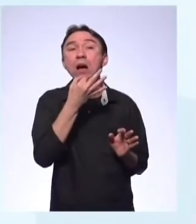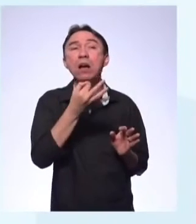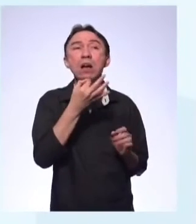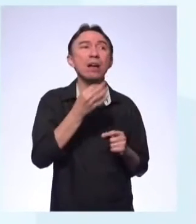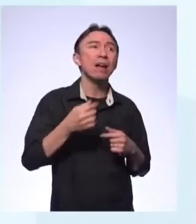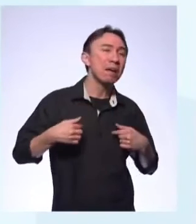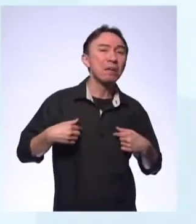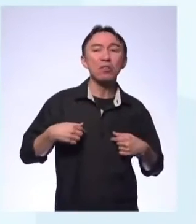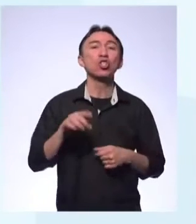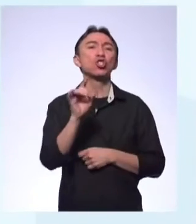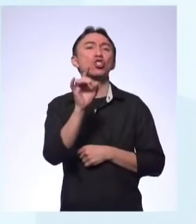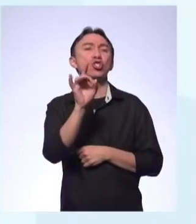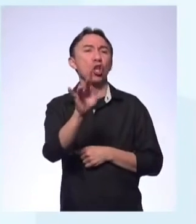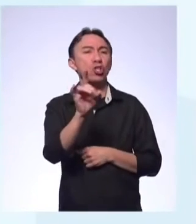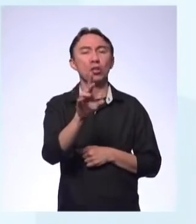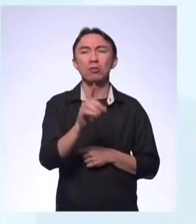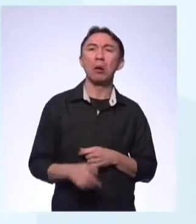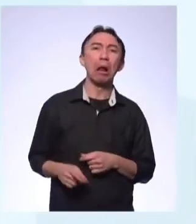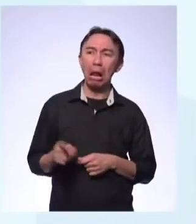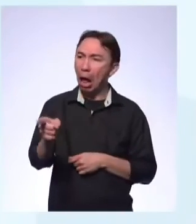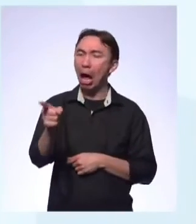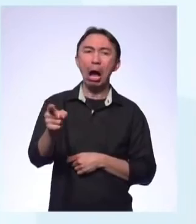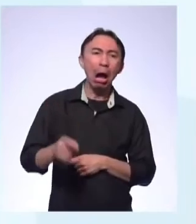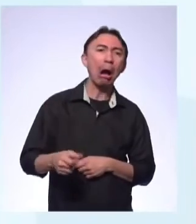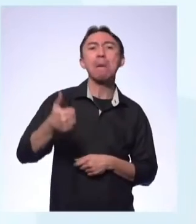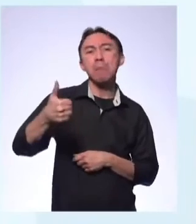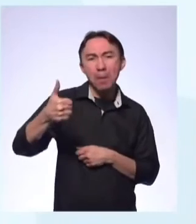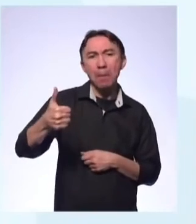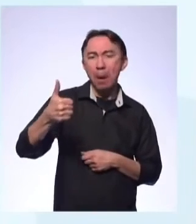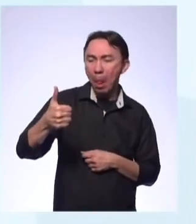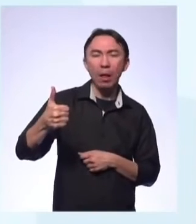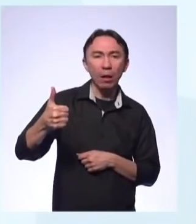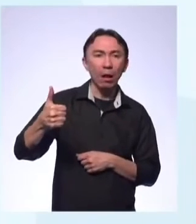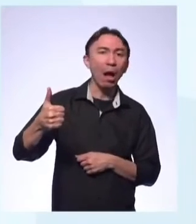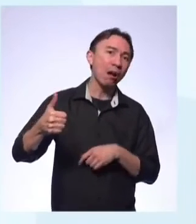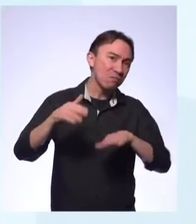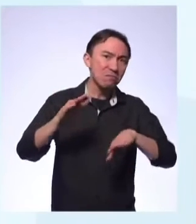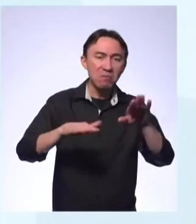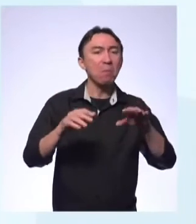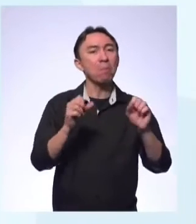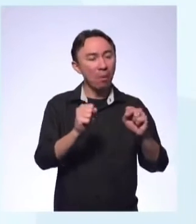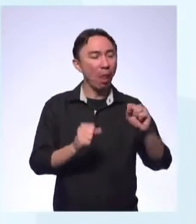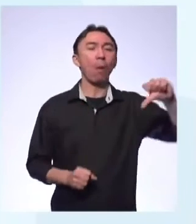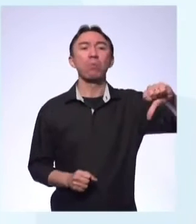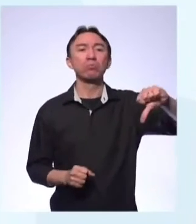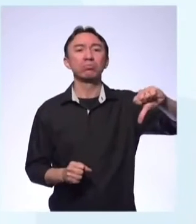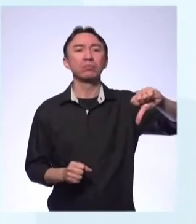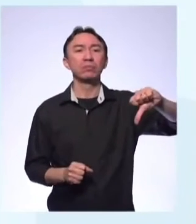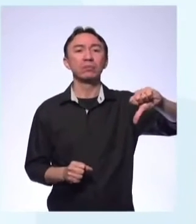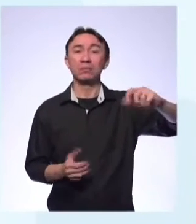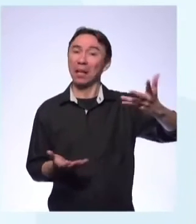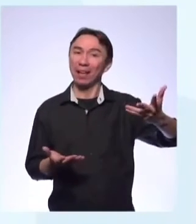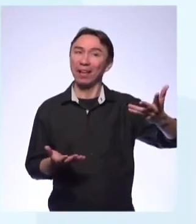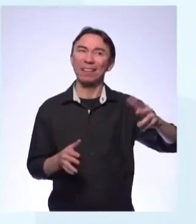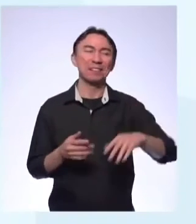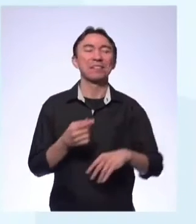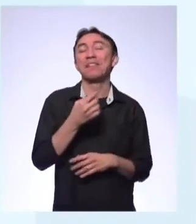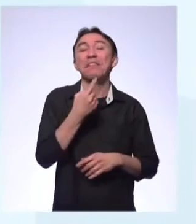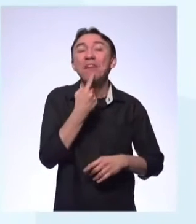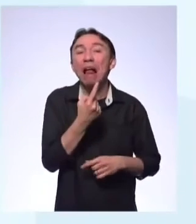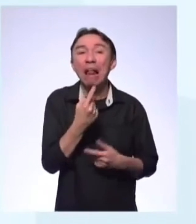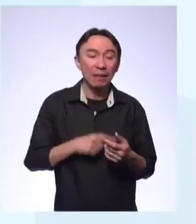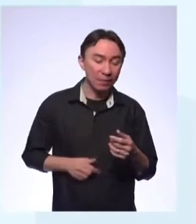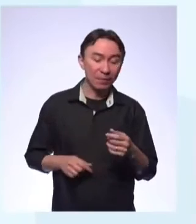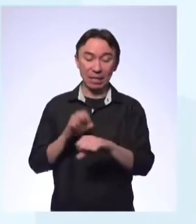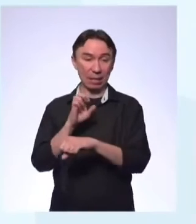tempo inteiro favorável eu posso ser ora favorável ora contrário quando ela fala o estado de São